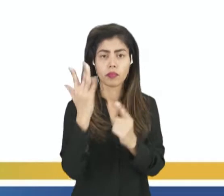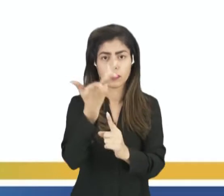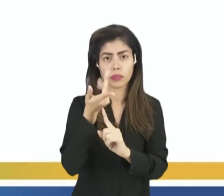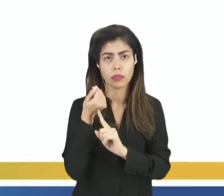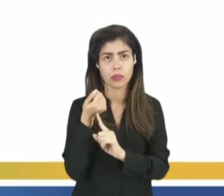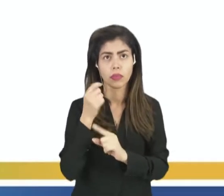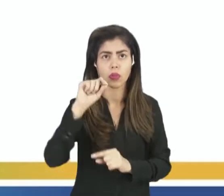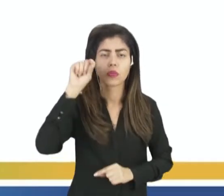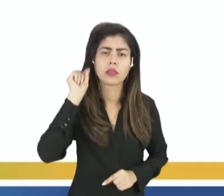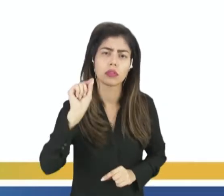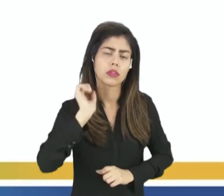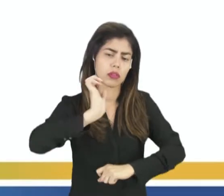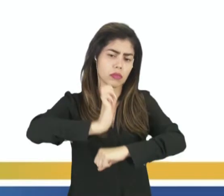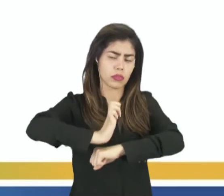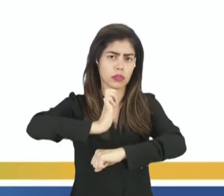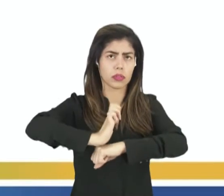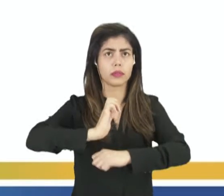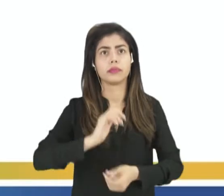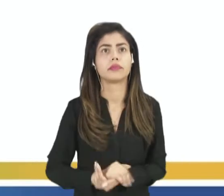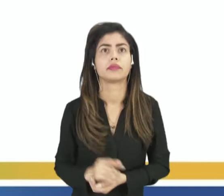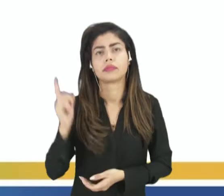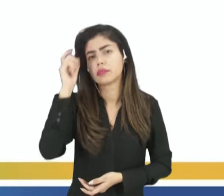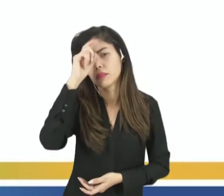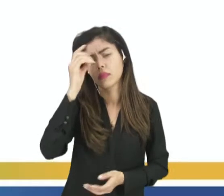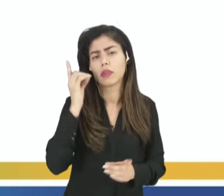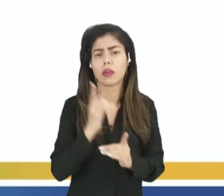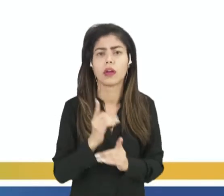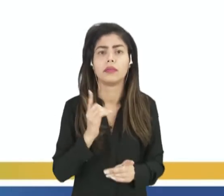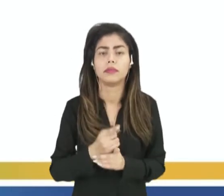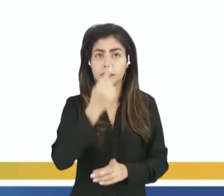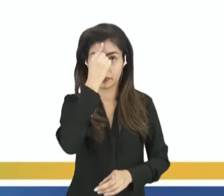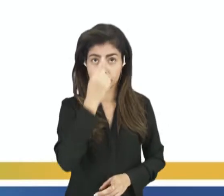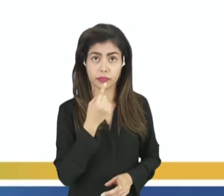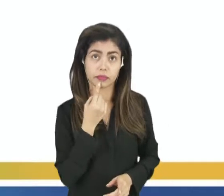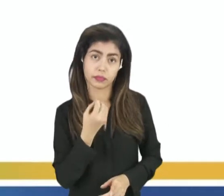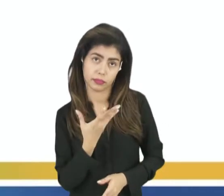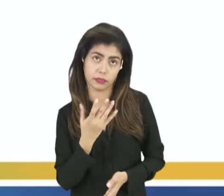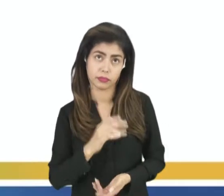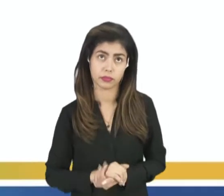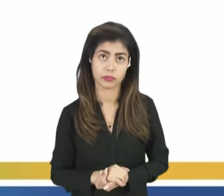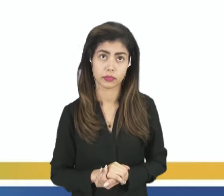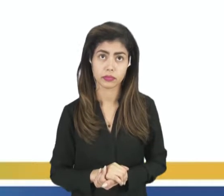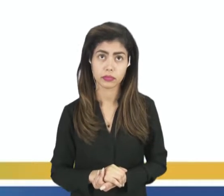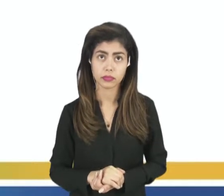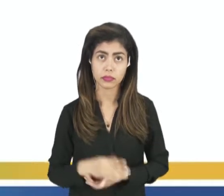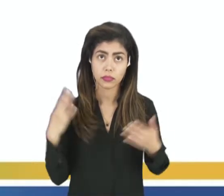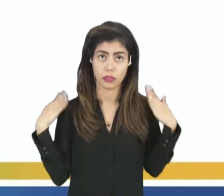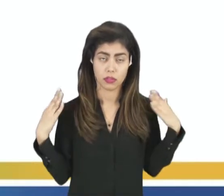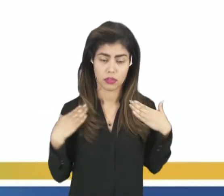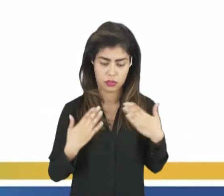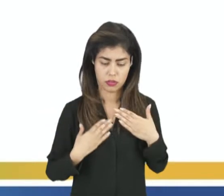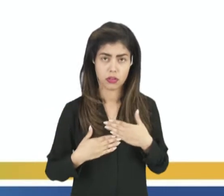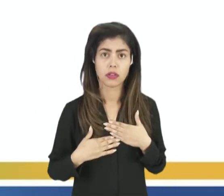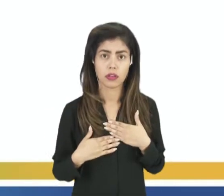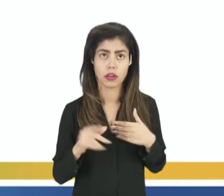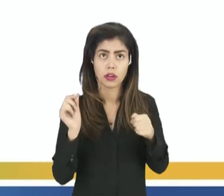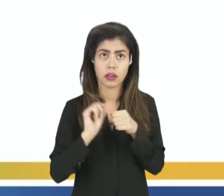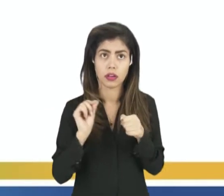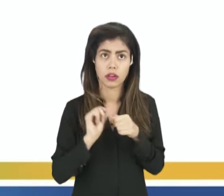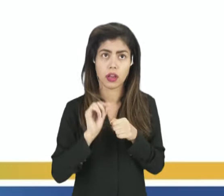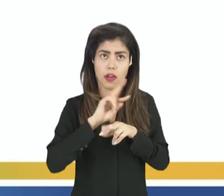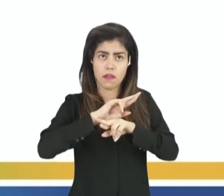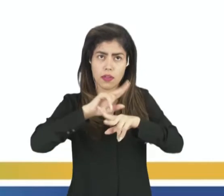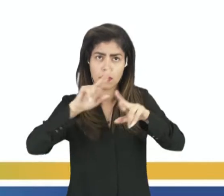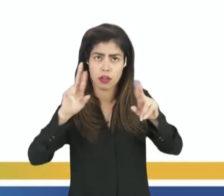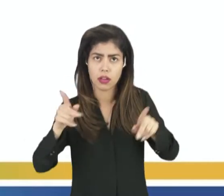seria o Estado. É difícil encontrar essa imagem numa resolução boa, mas vejam que o corpo político dele é formado por